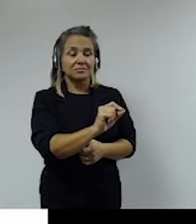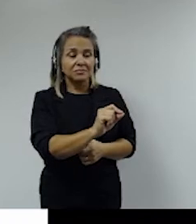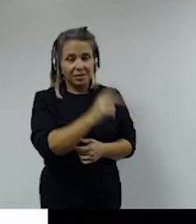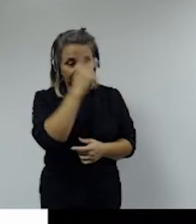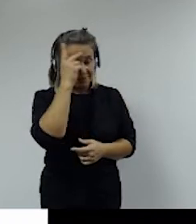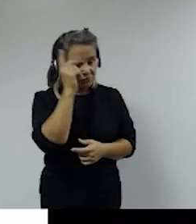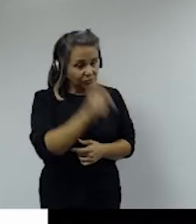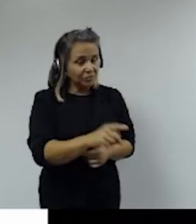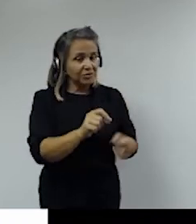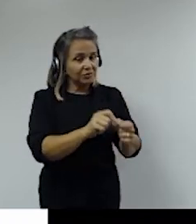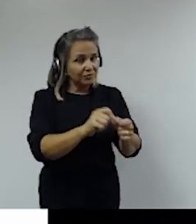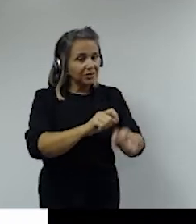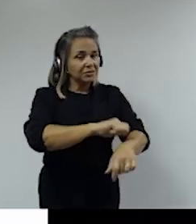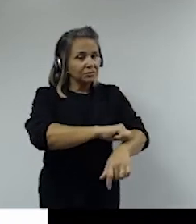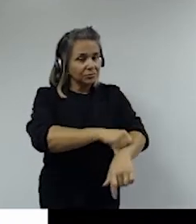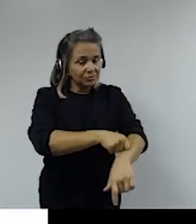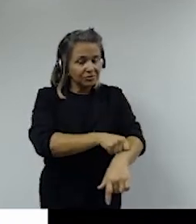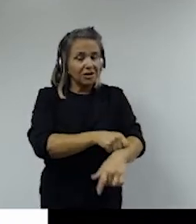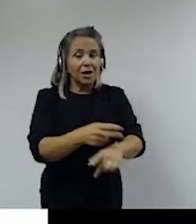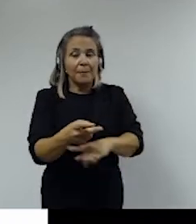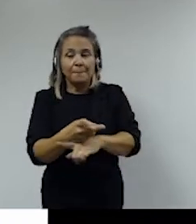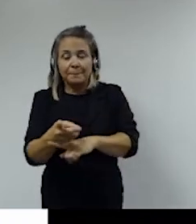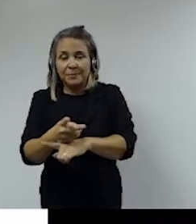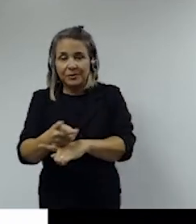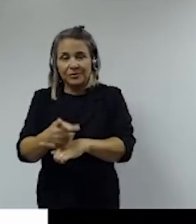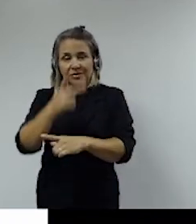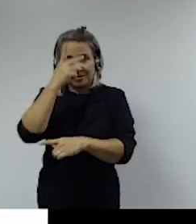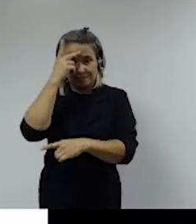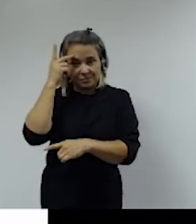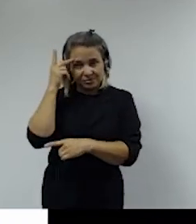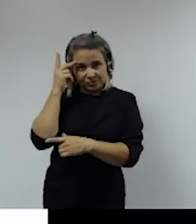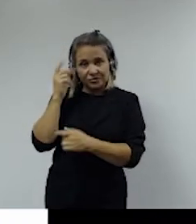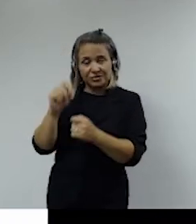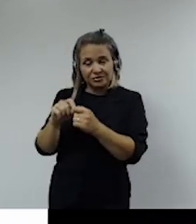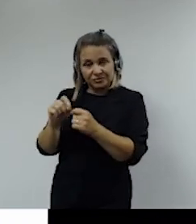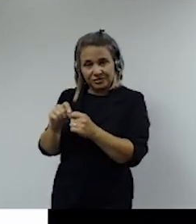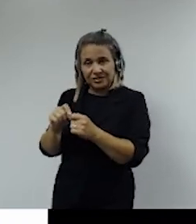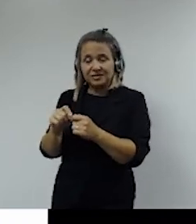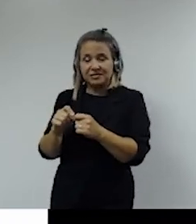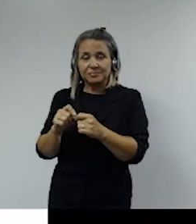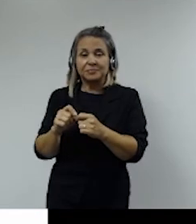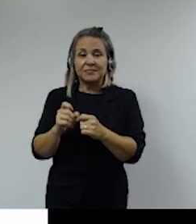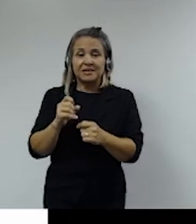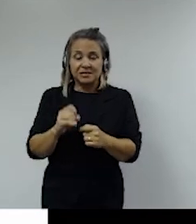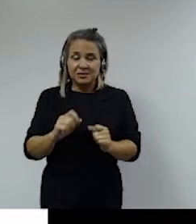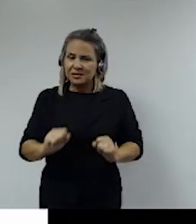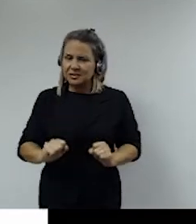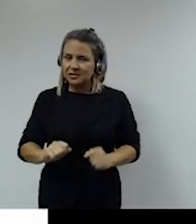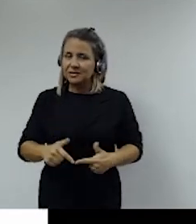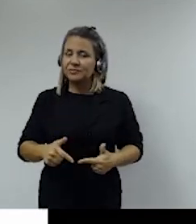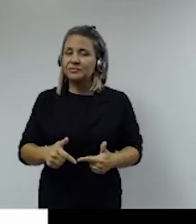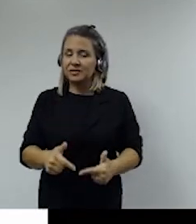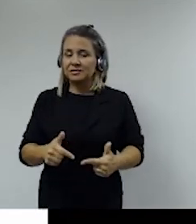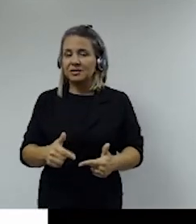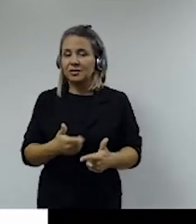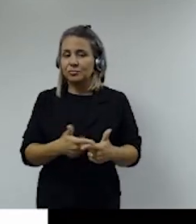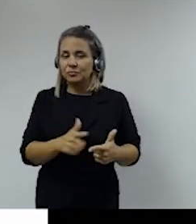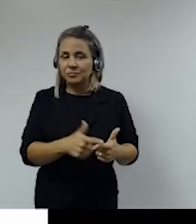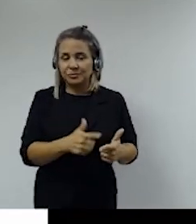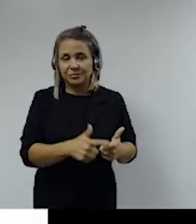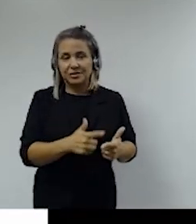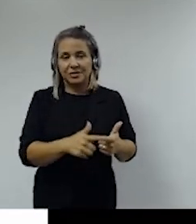exatamente buscar a apuração daquelas situações, daquelas ilegalidades, e também, uma vez que você enfrenta a impunidade, isso